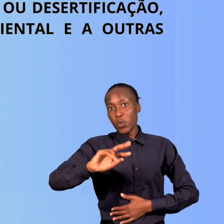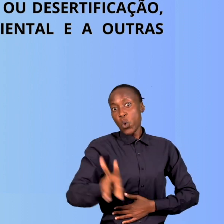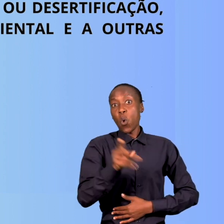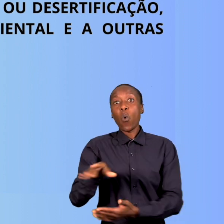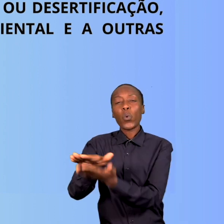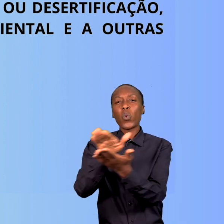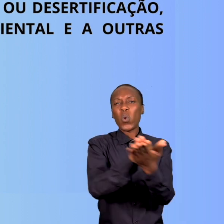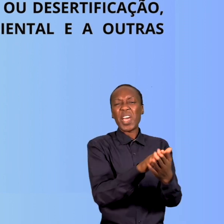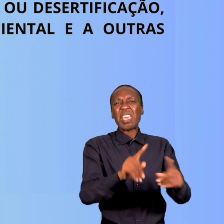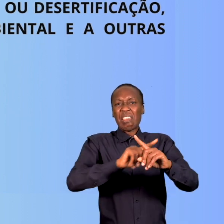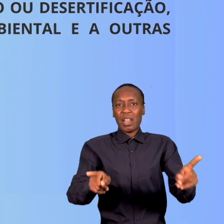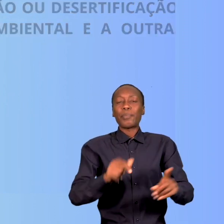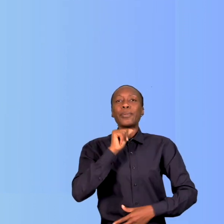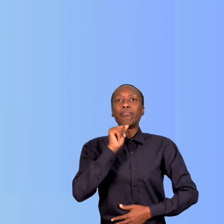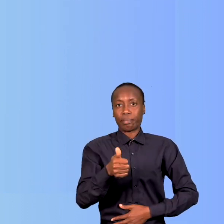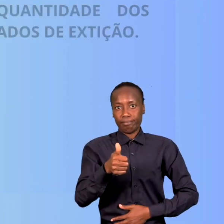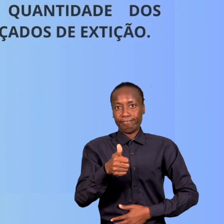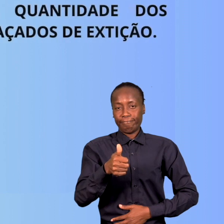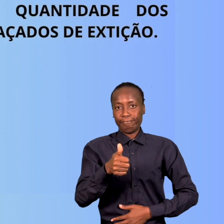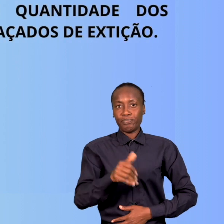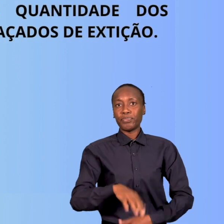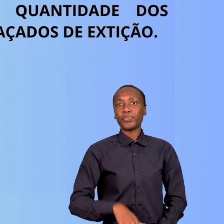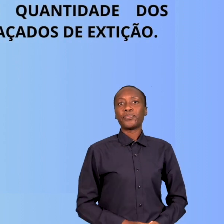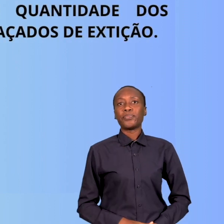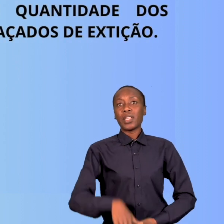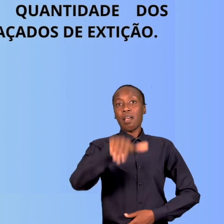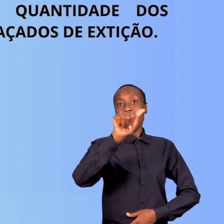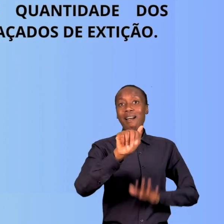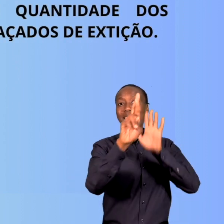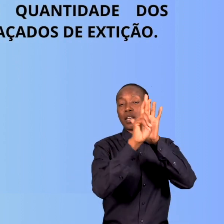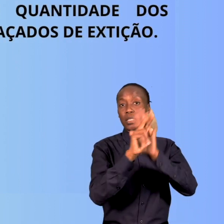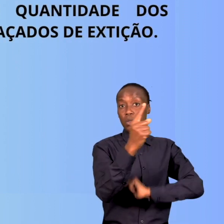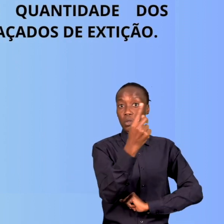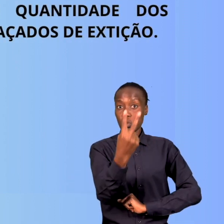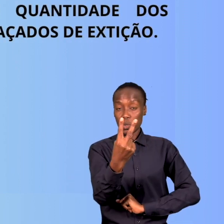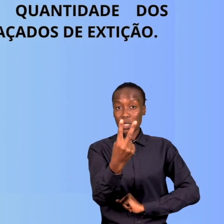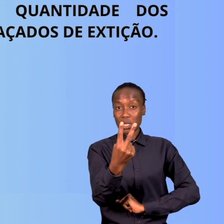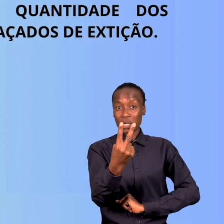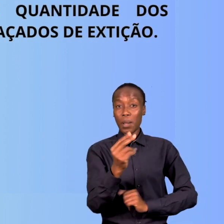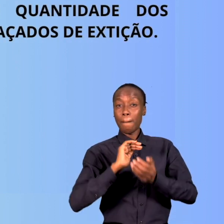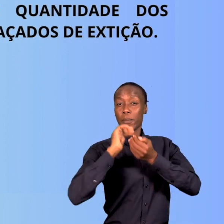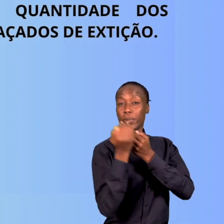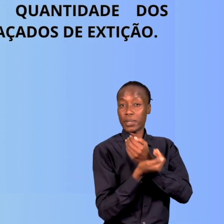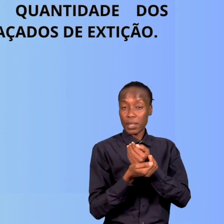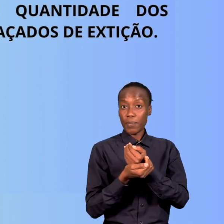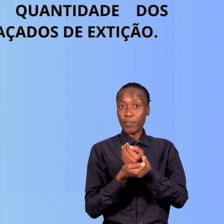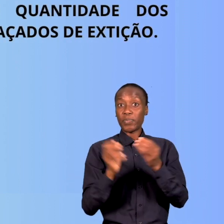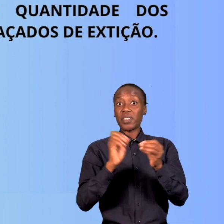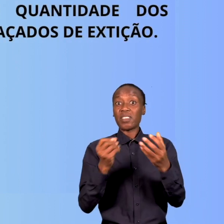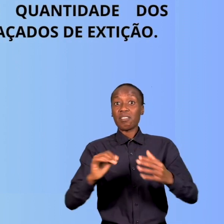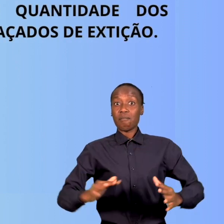zonas ecologicamente sensíveis. Artigo 12. Proteção de